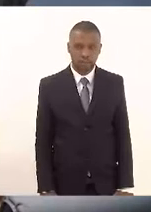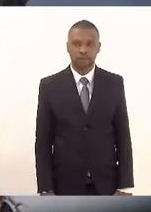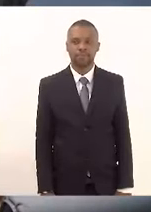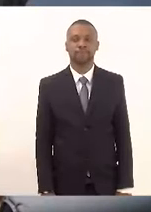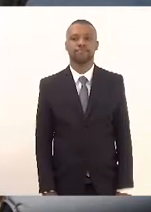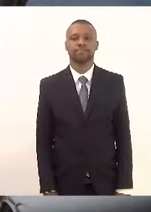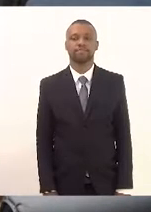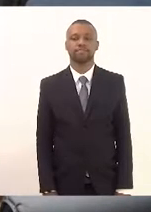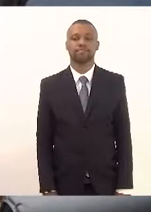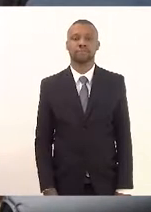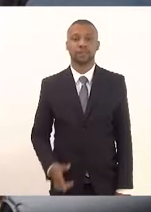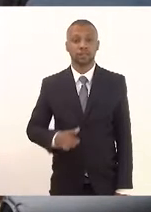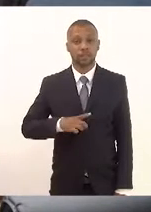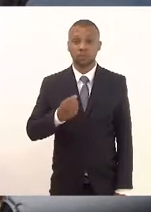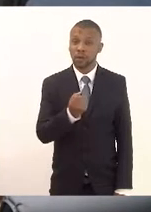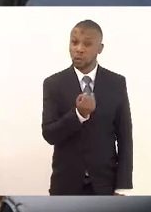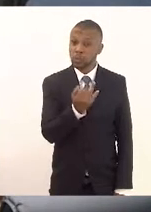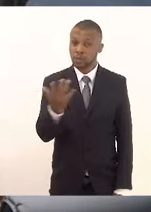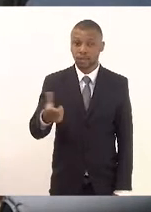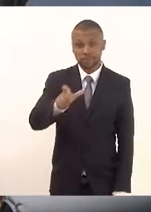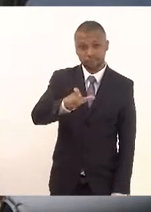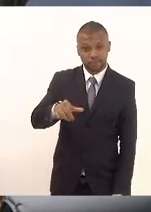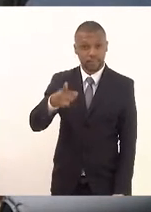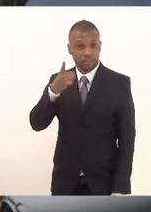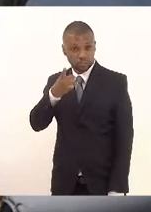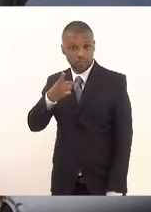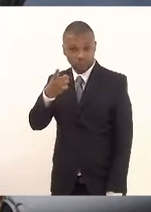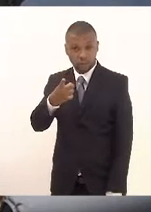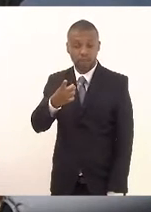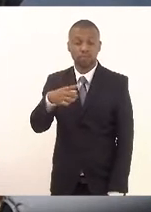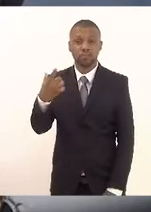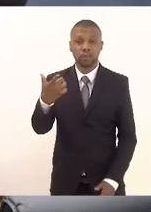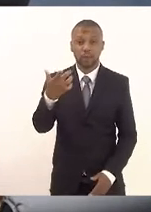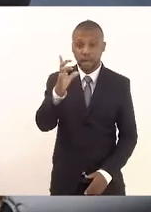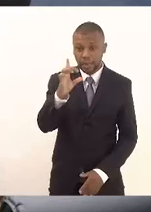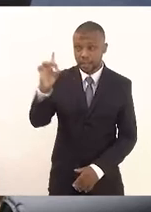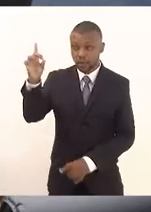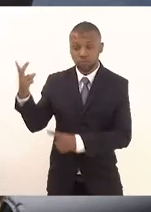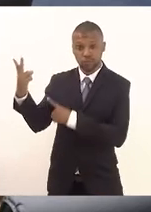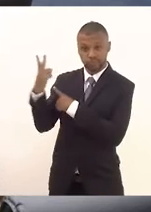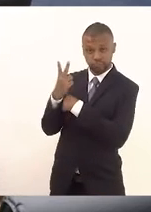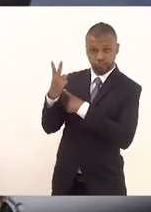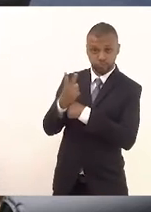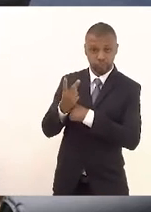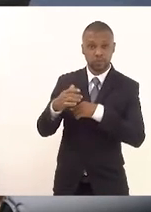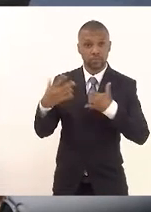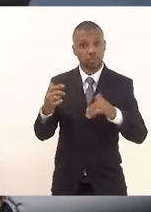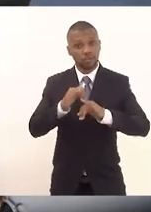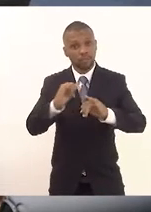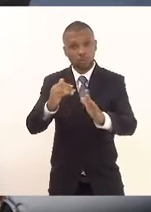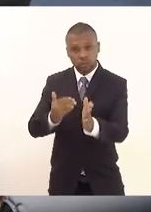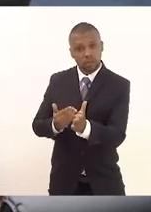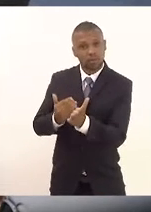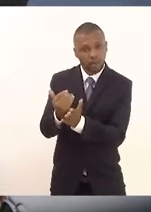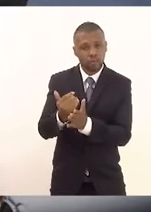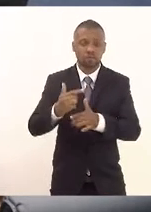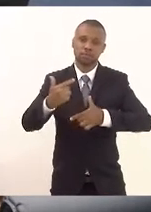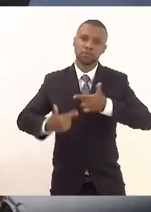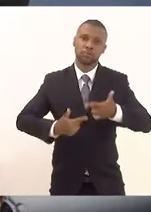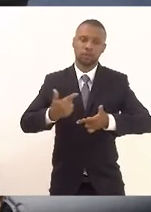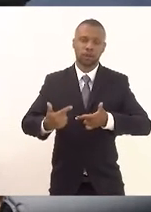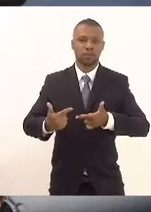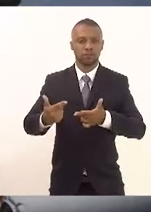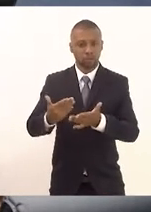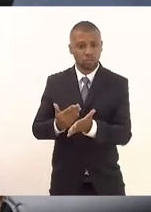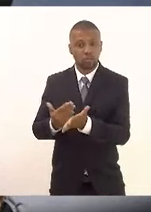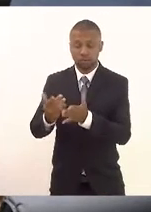em havendo número legal e sobre a proteção de Deus iniciamos nossos trabalhos está aberto